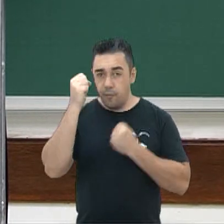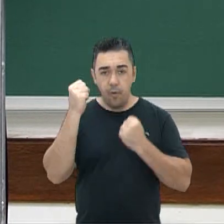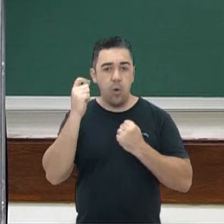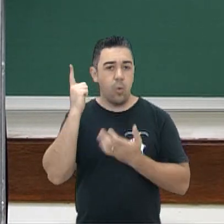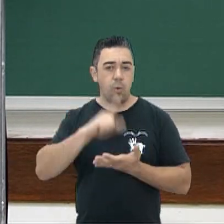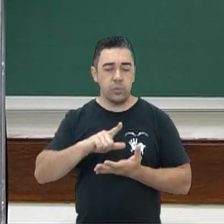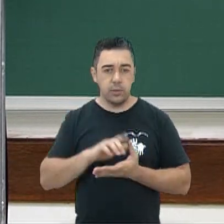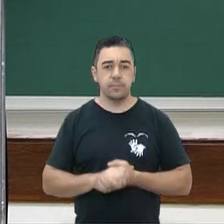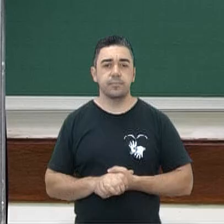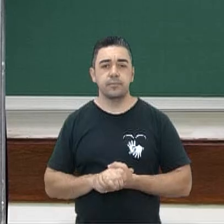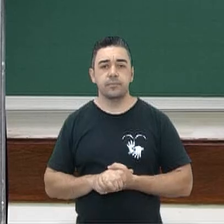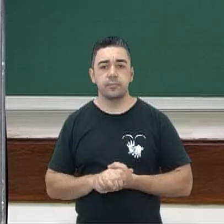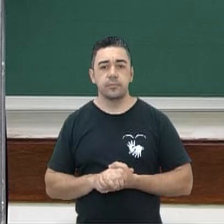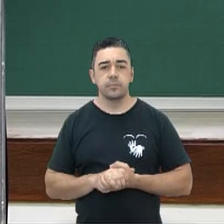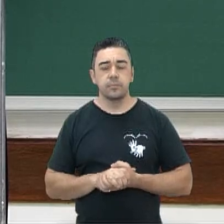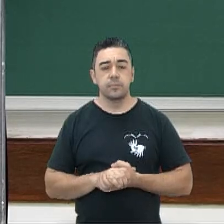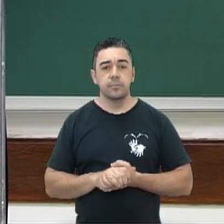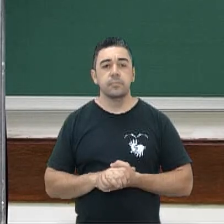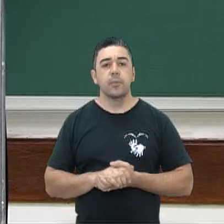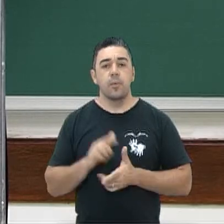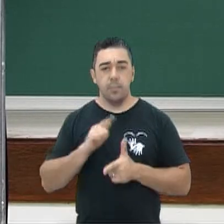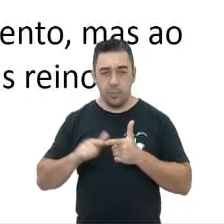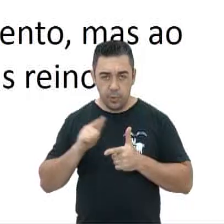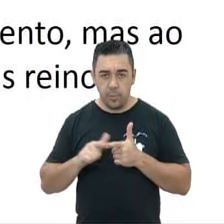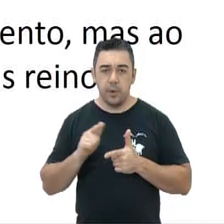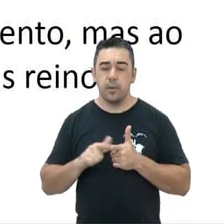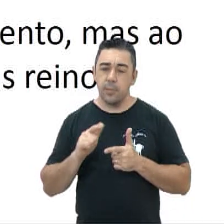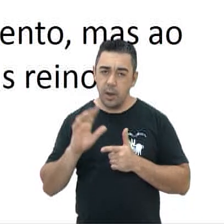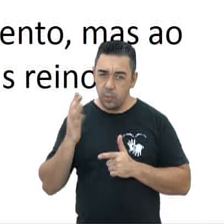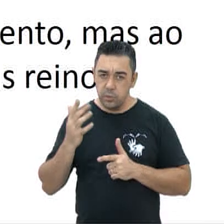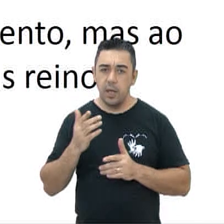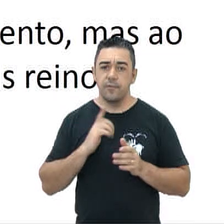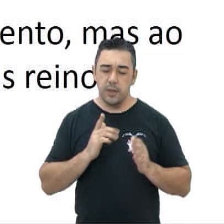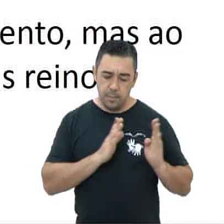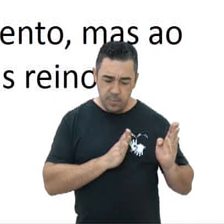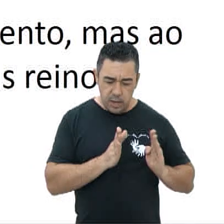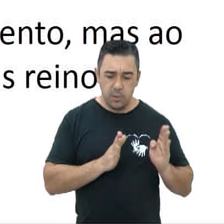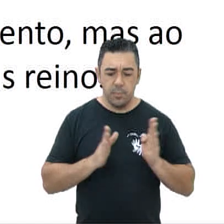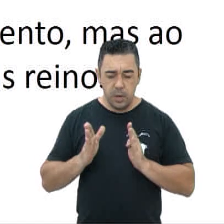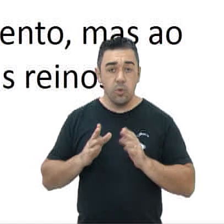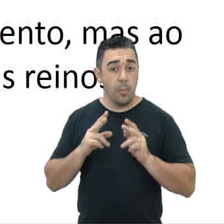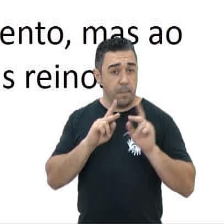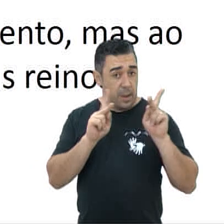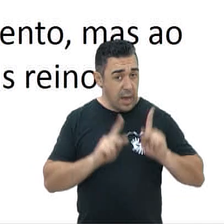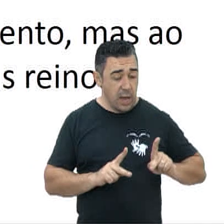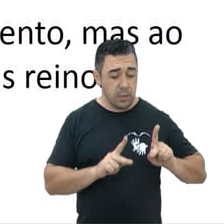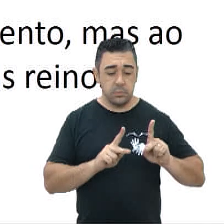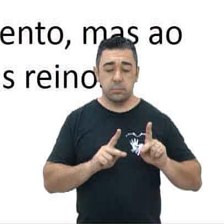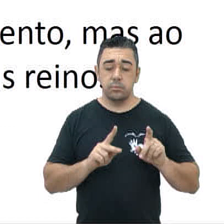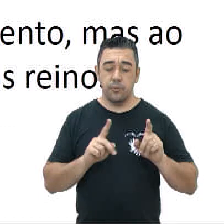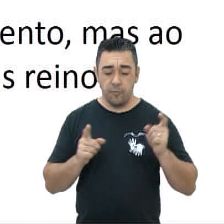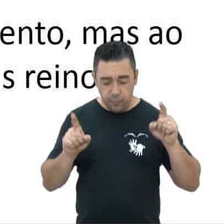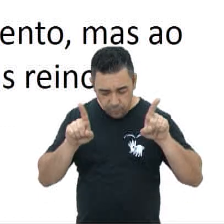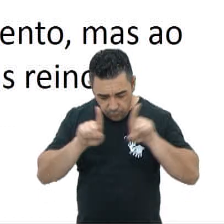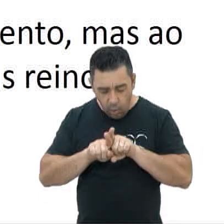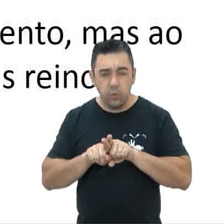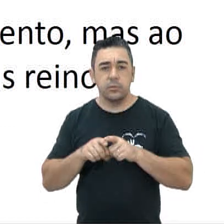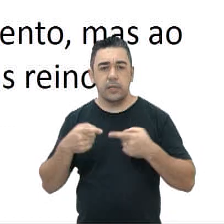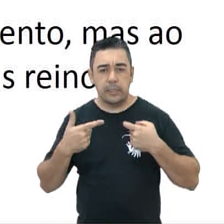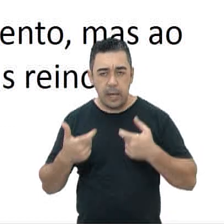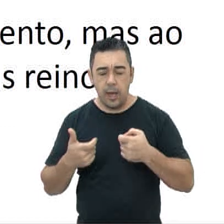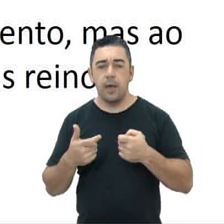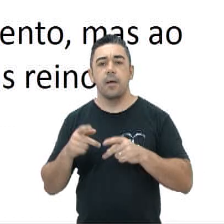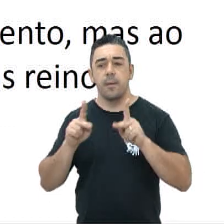fortalecida. Tá? Esse conflito ele é marcado por vários períodos de trégua durante esses 116 anos. Então eles faziam lá